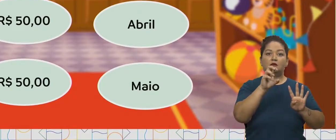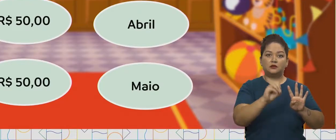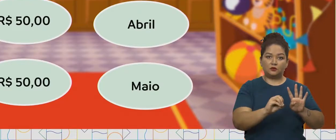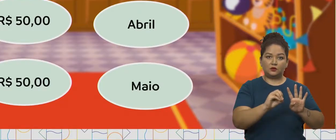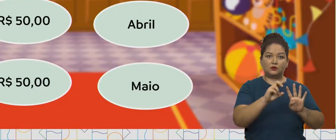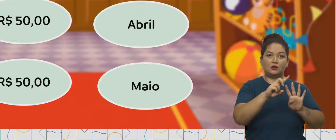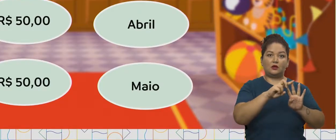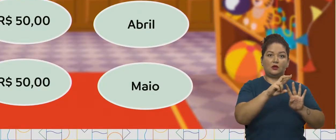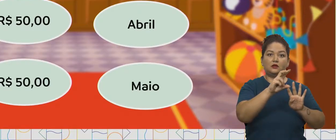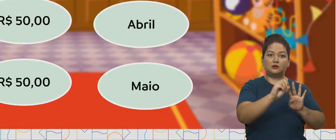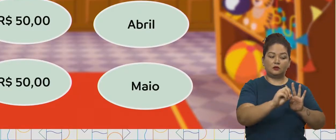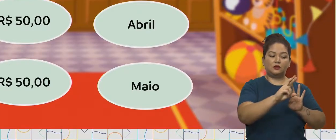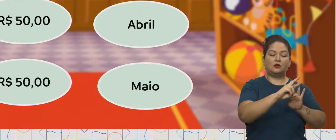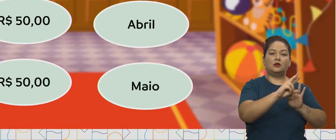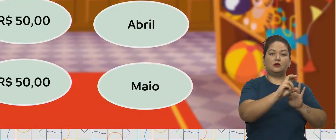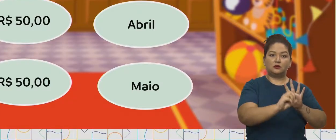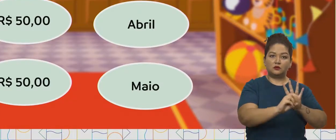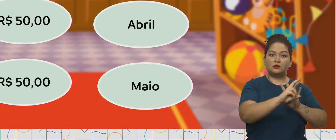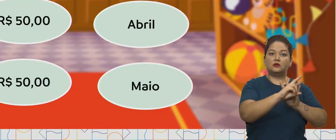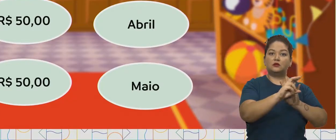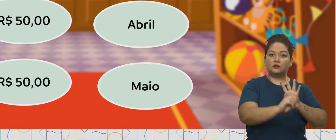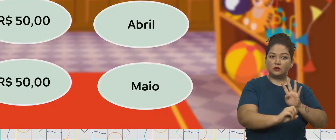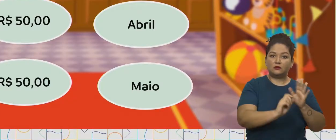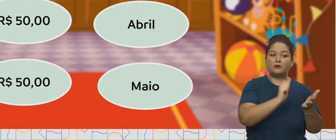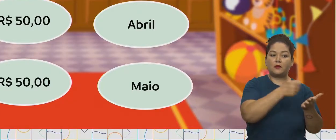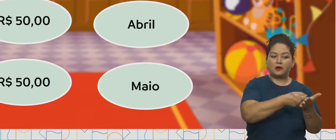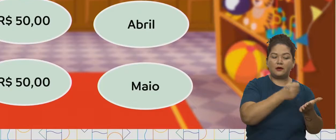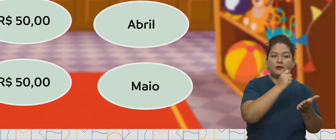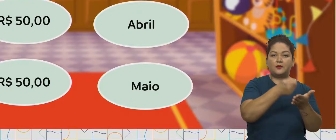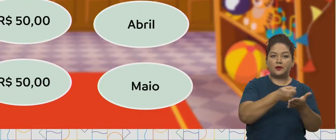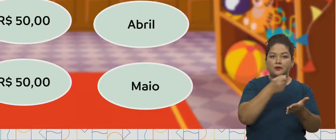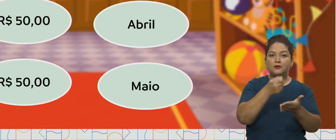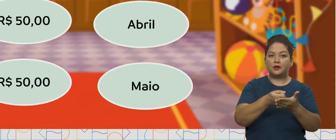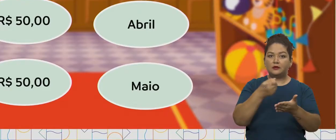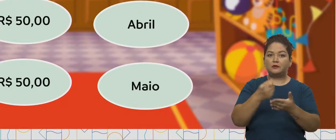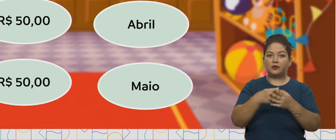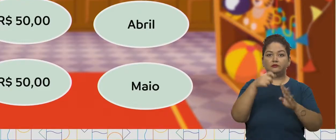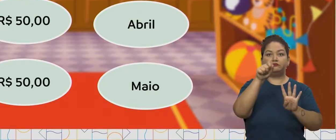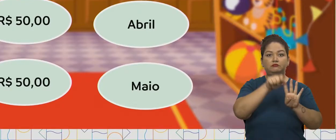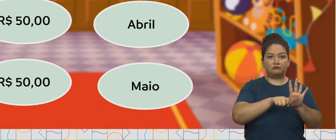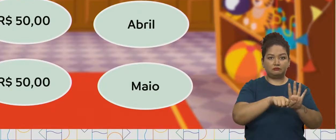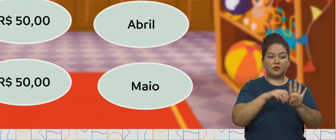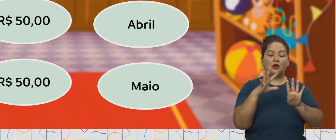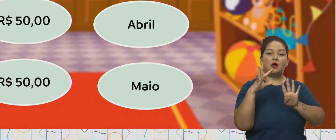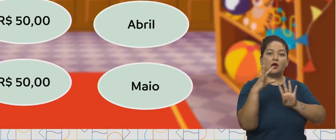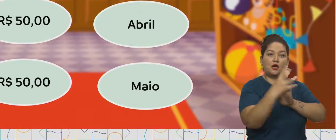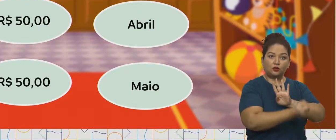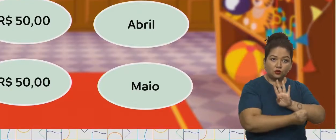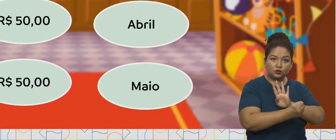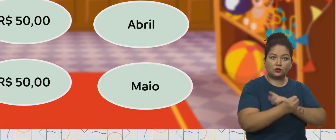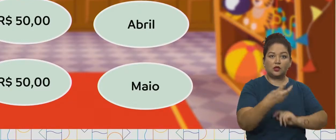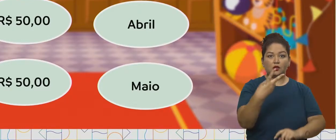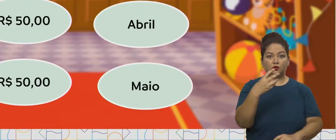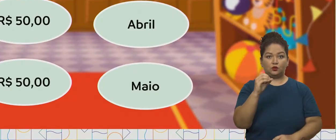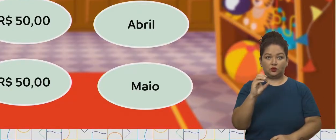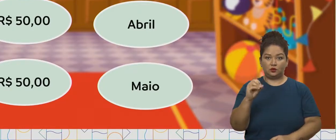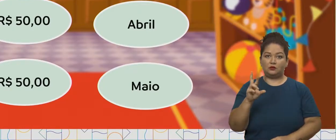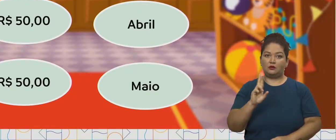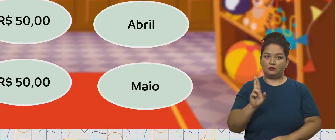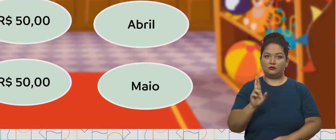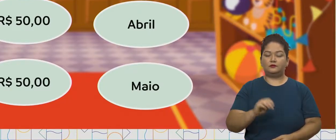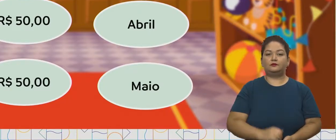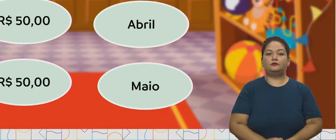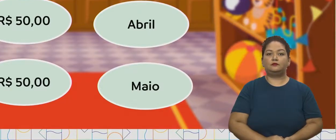assim quitando a dívida. É importante entendermos que em grande parte dos boletos gerados aqui no